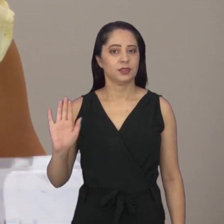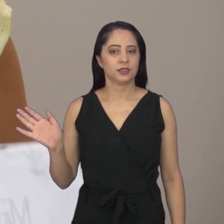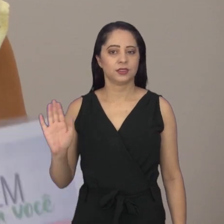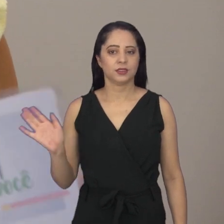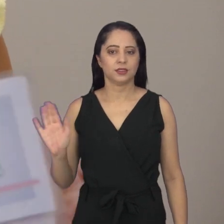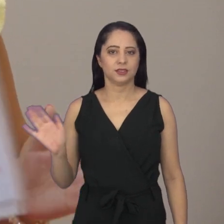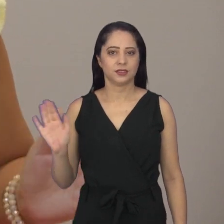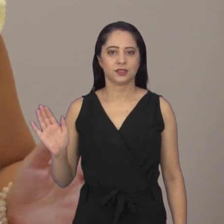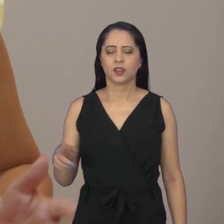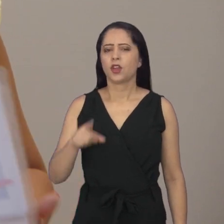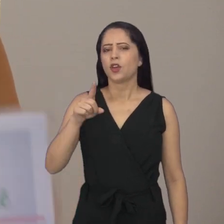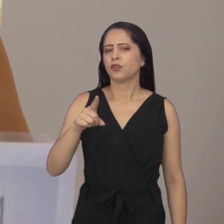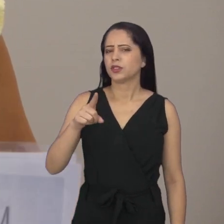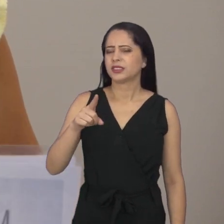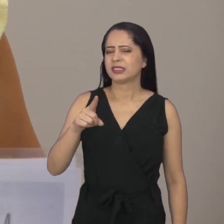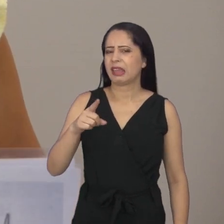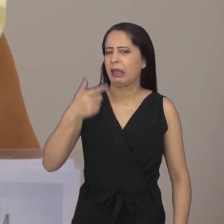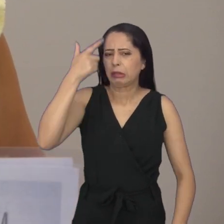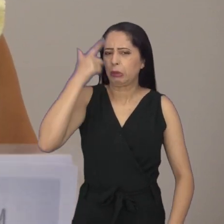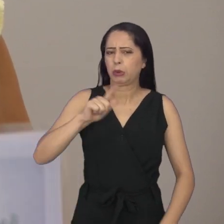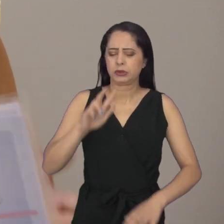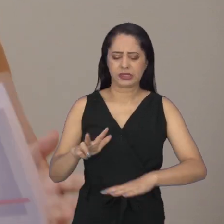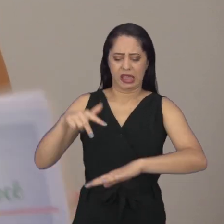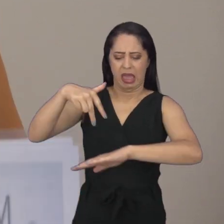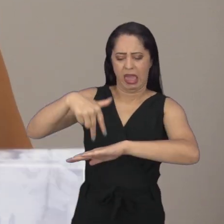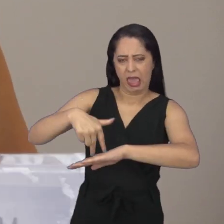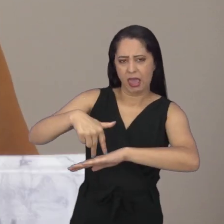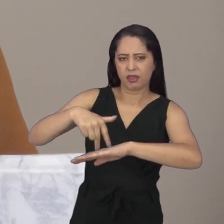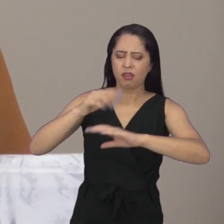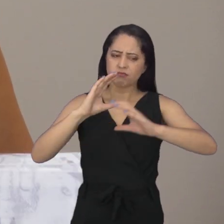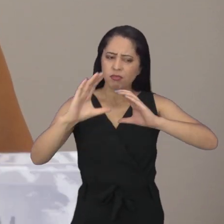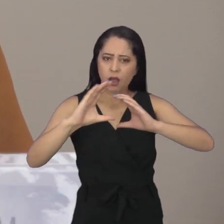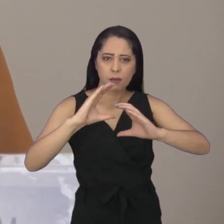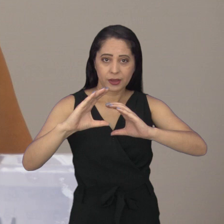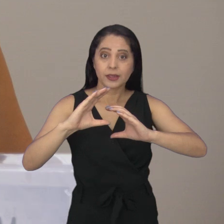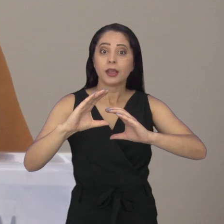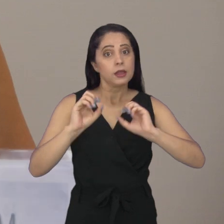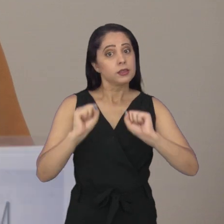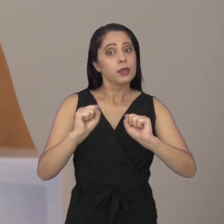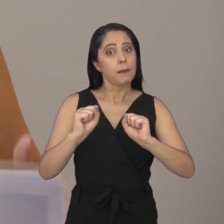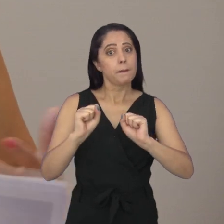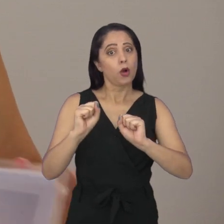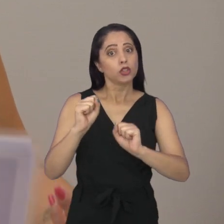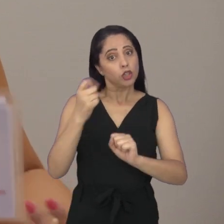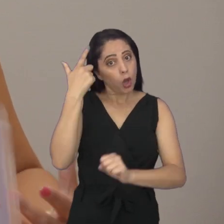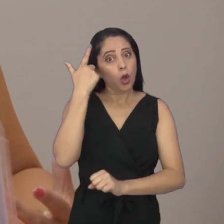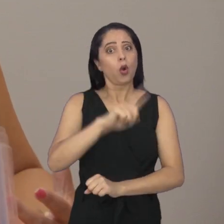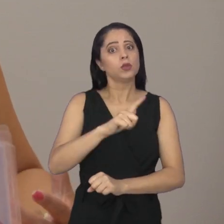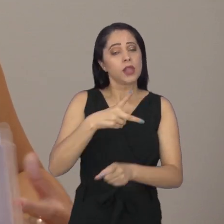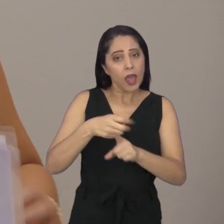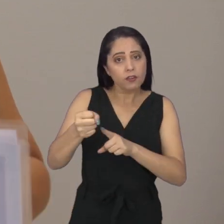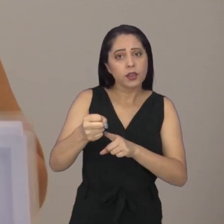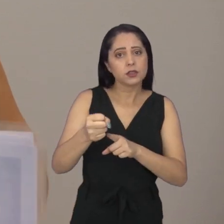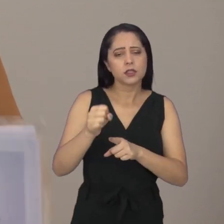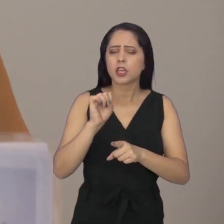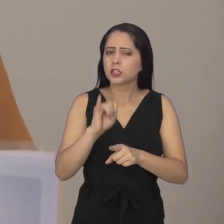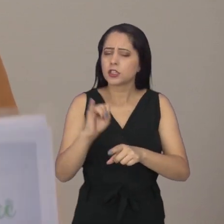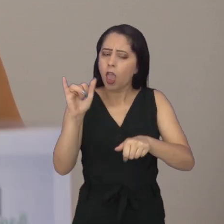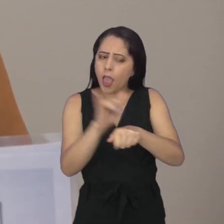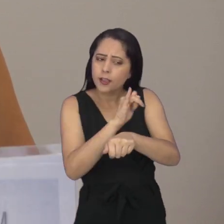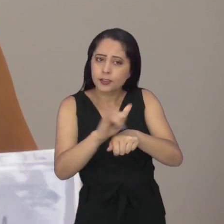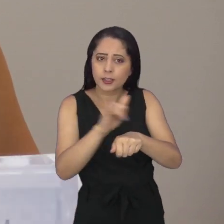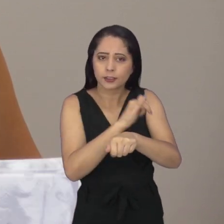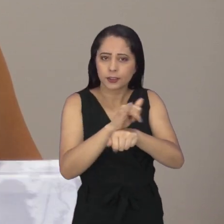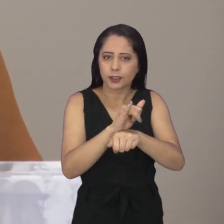tudo bem? Você tem dificuldade de falar em público? Sabia que isso pode ser superado por meio de algumas técnicas?